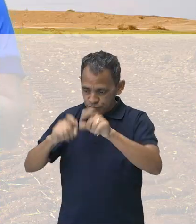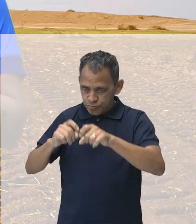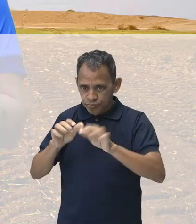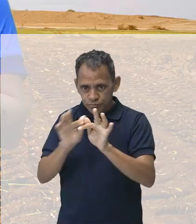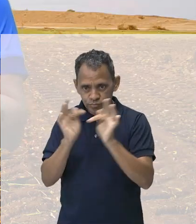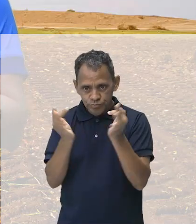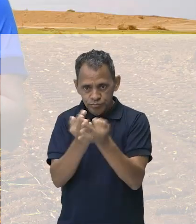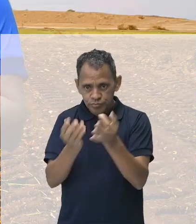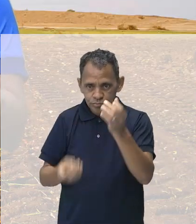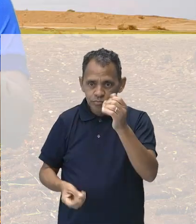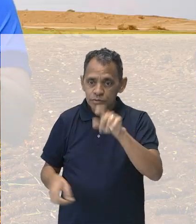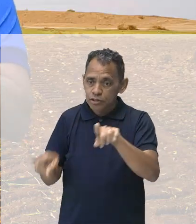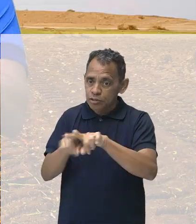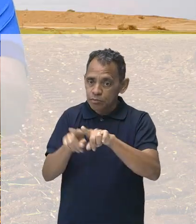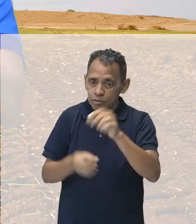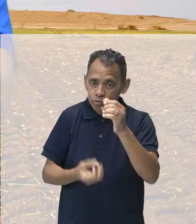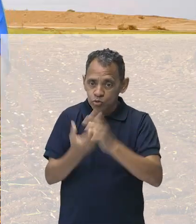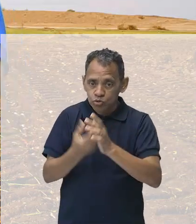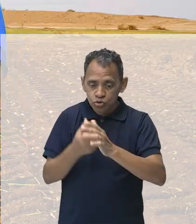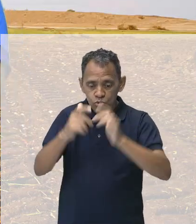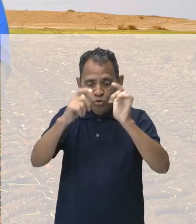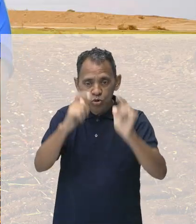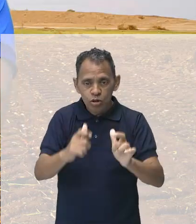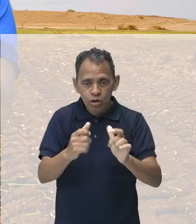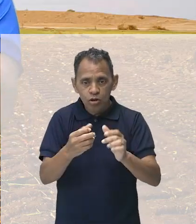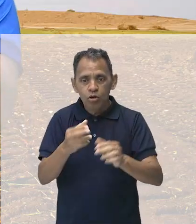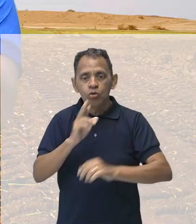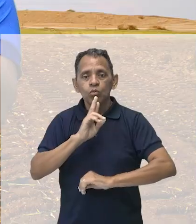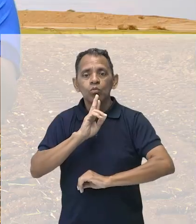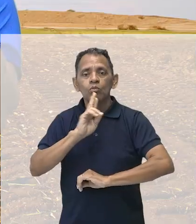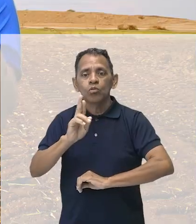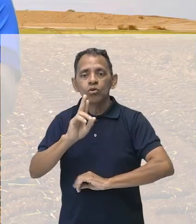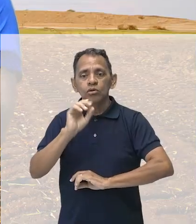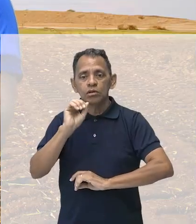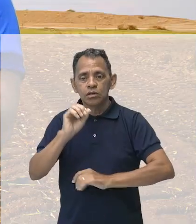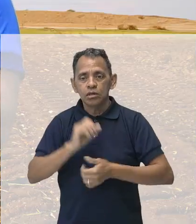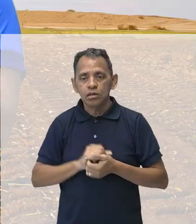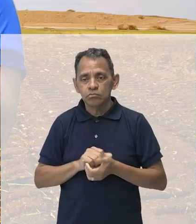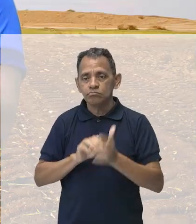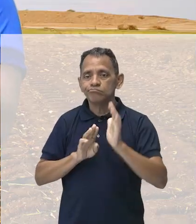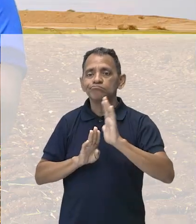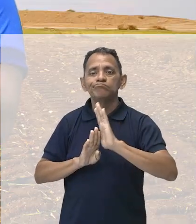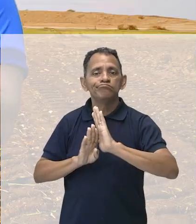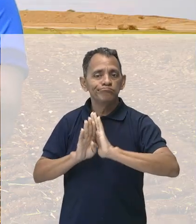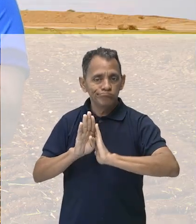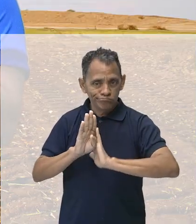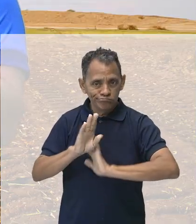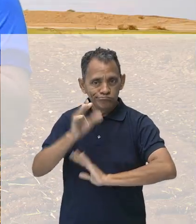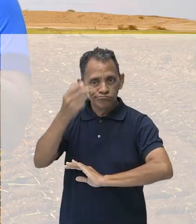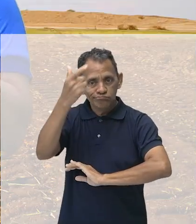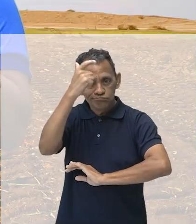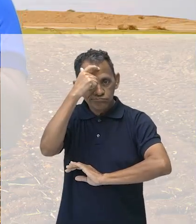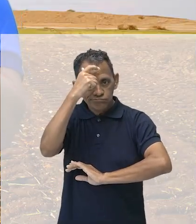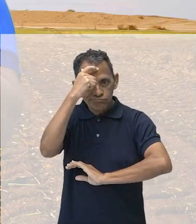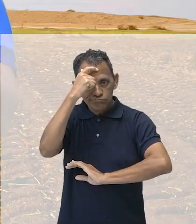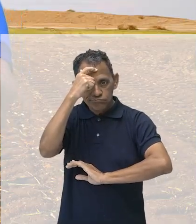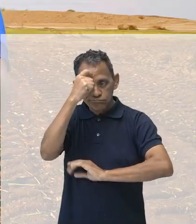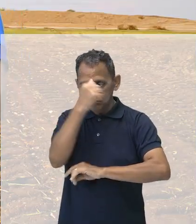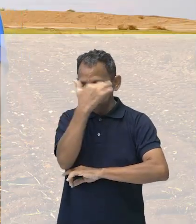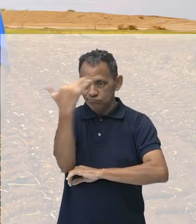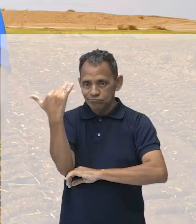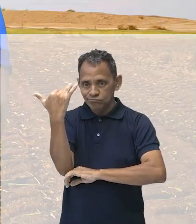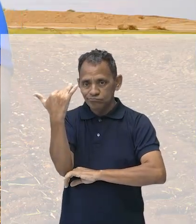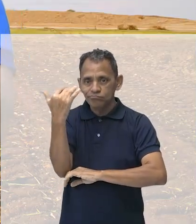uma produção local como uma resposta o quê? A uma crescente conscientização ambiental e também